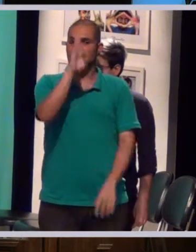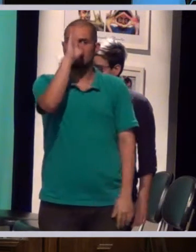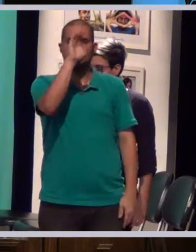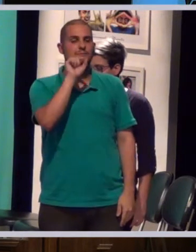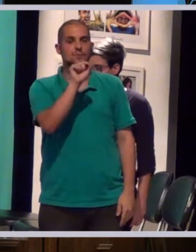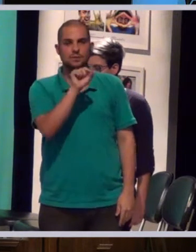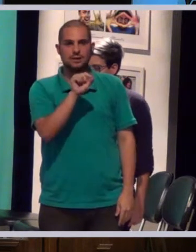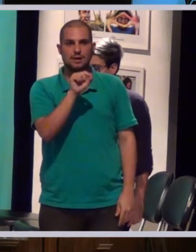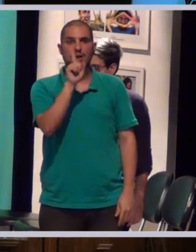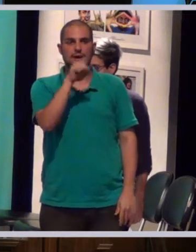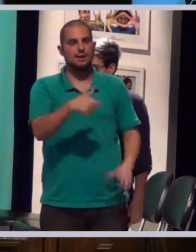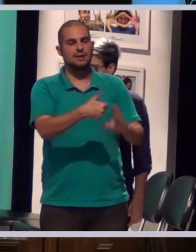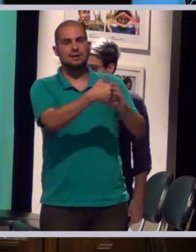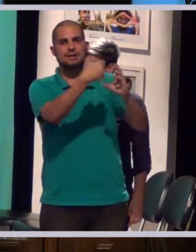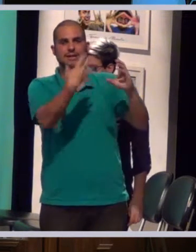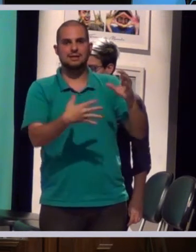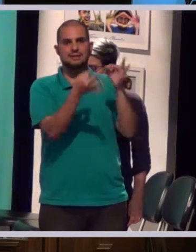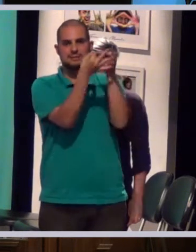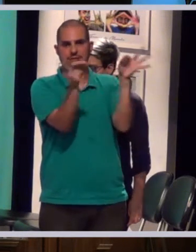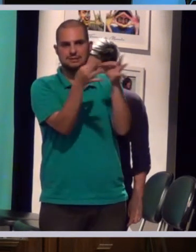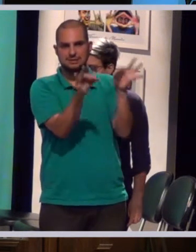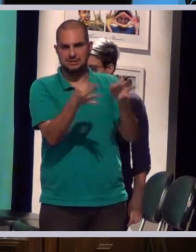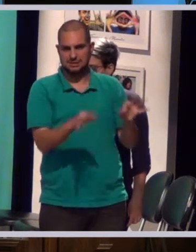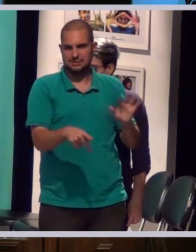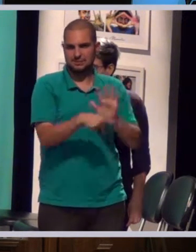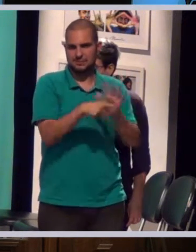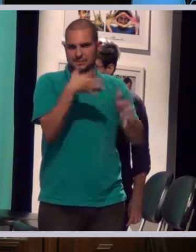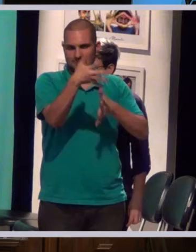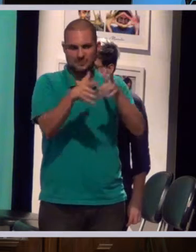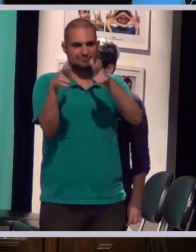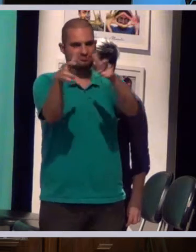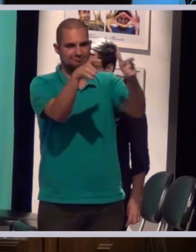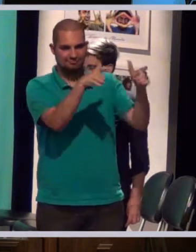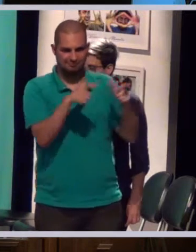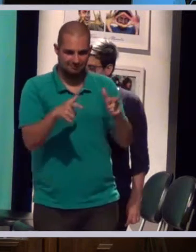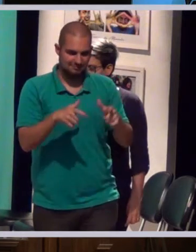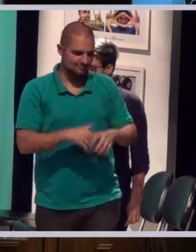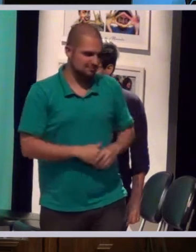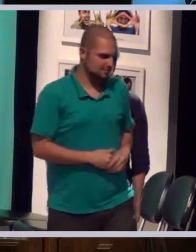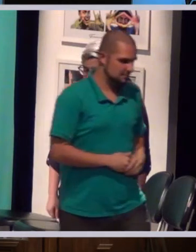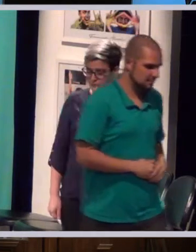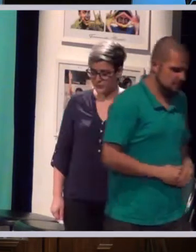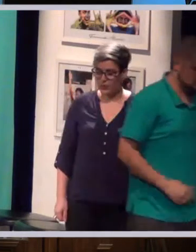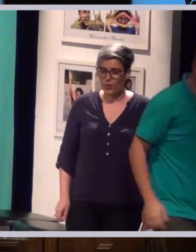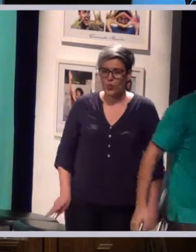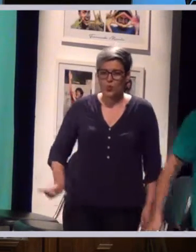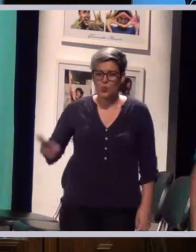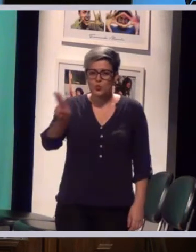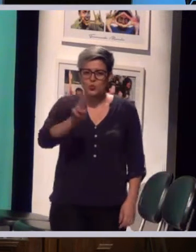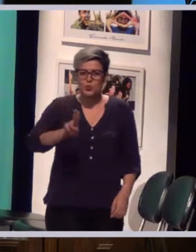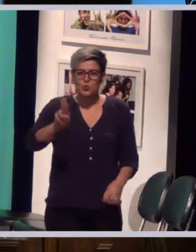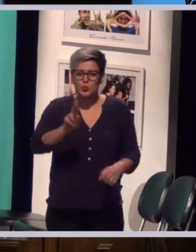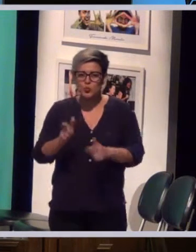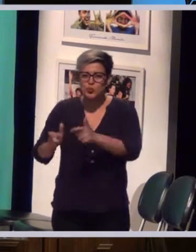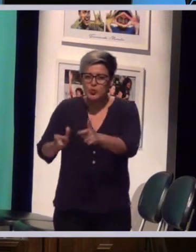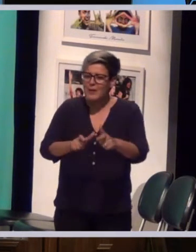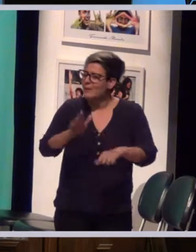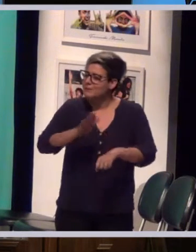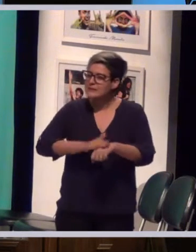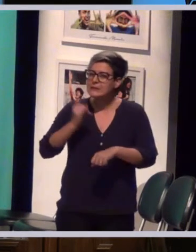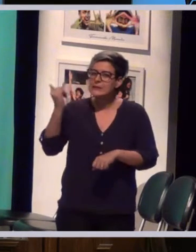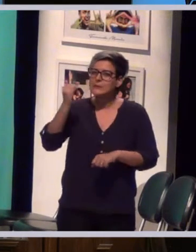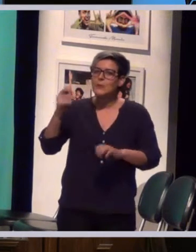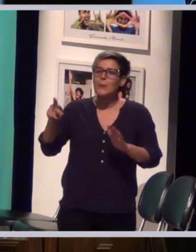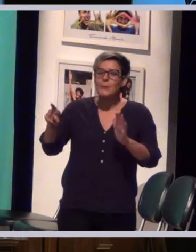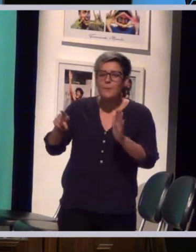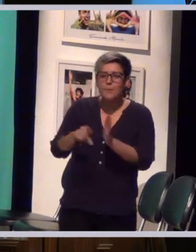principalmente pelas propriedades sintáticas do uso do espaço. O uso do espaço é importantíssimo na língua de sinais e tem propriedades